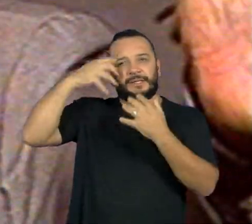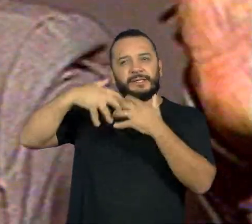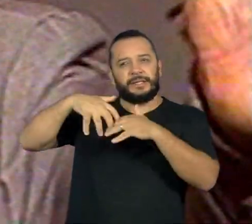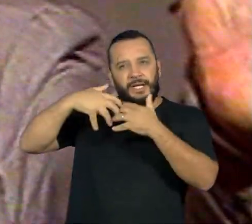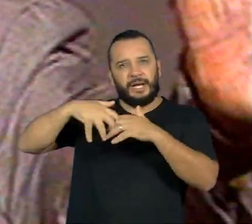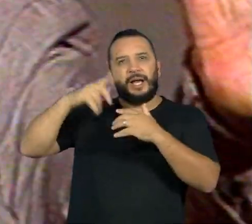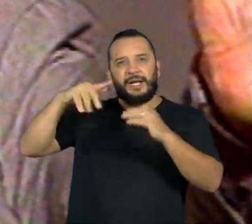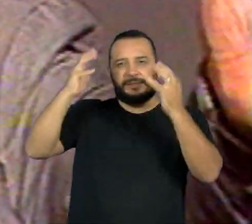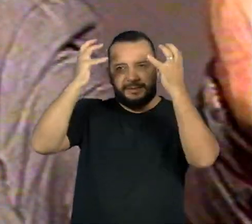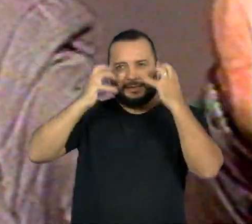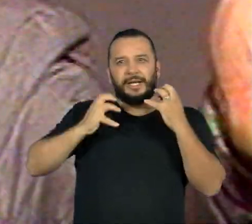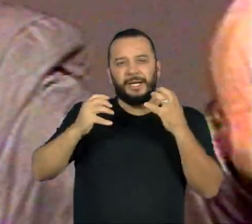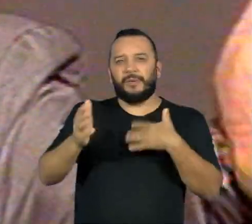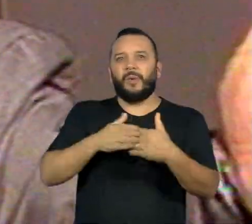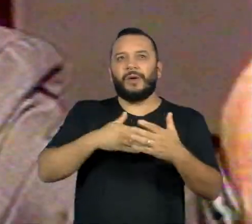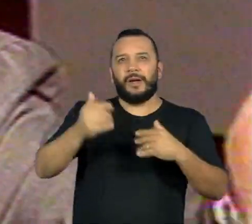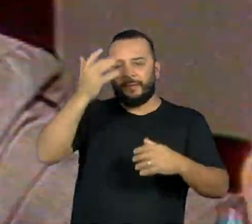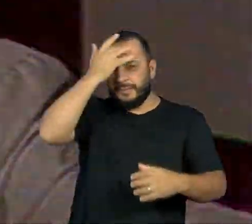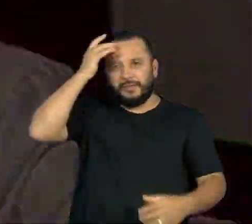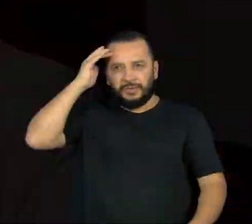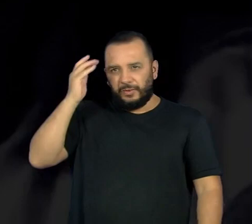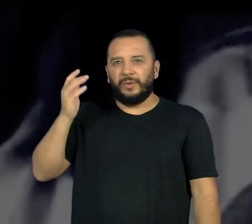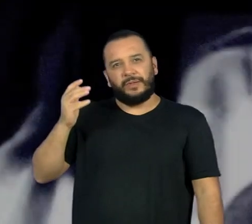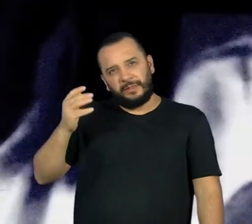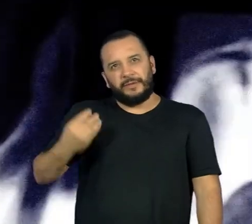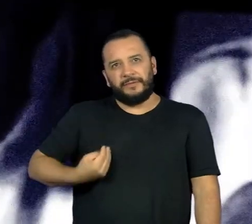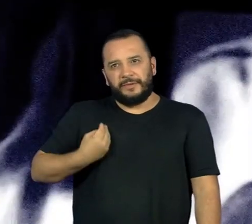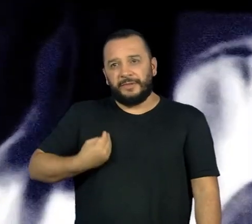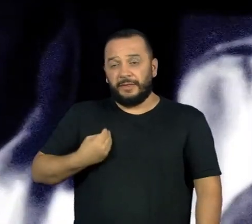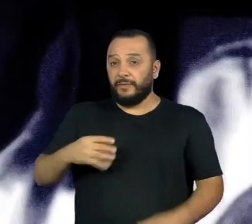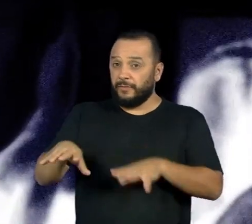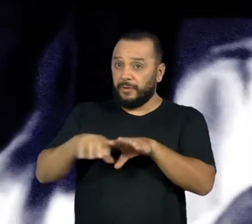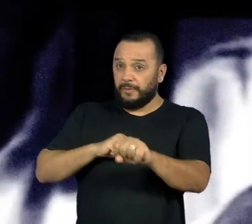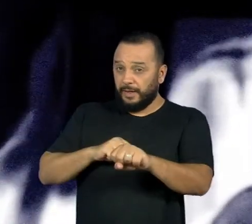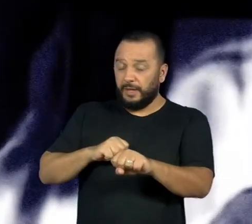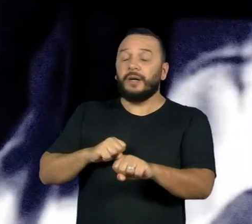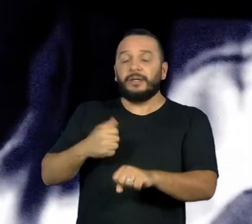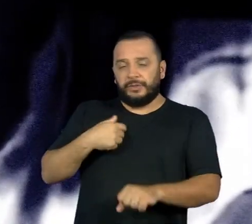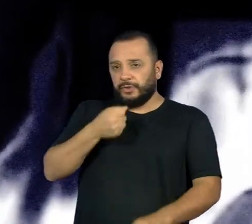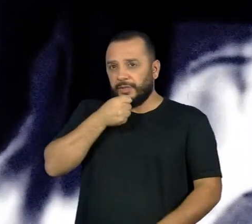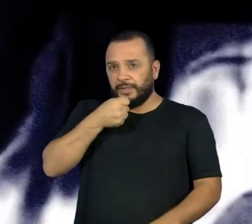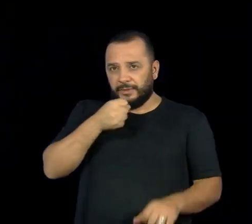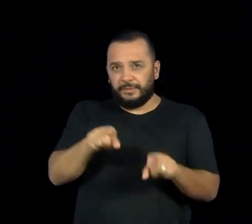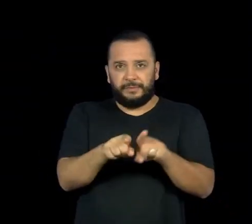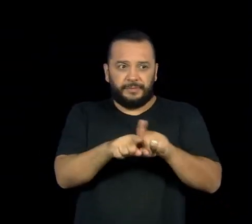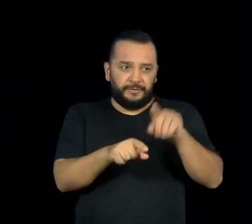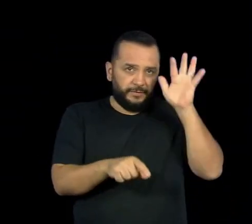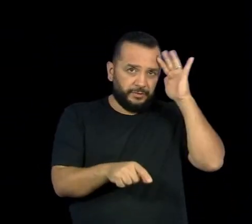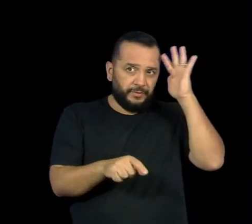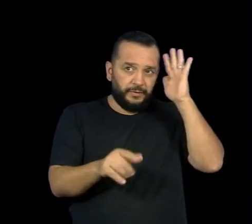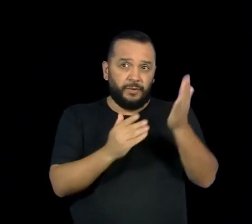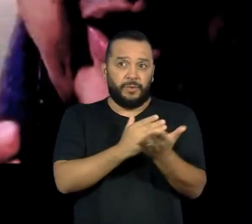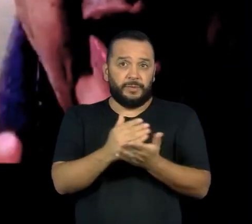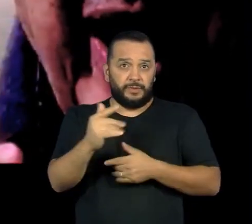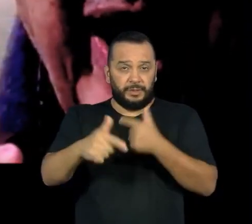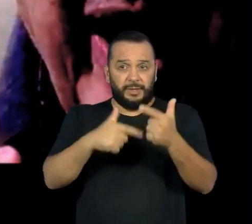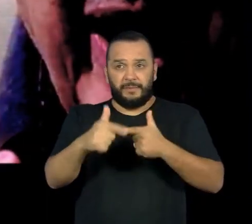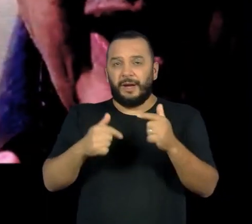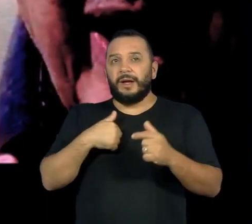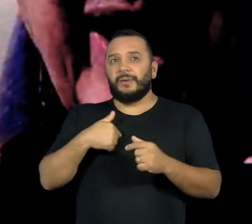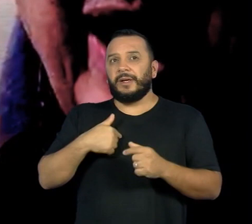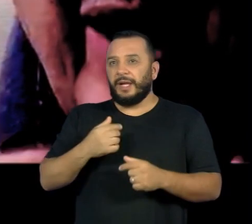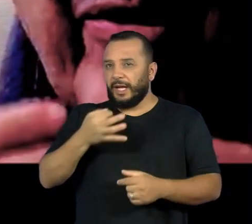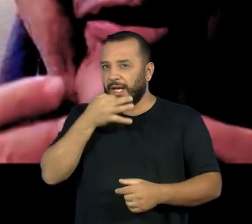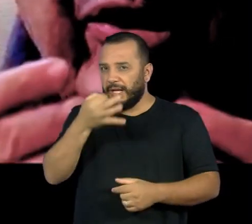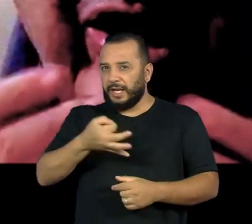sério para qualquer amador que se meta com a vida. Formado em jornalismo e filosofia, iniciou sua carreira como crítico de